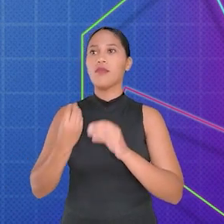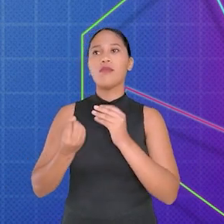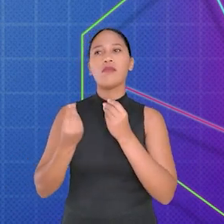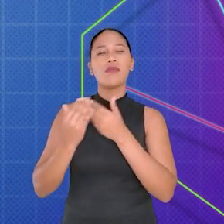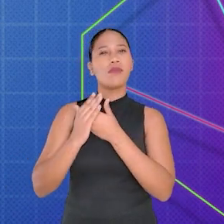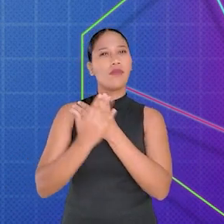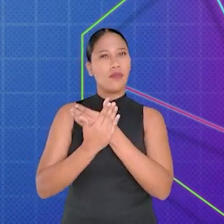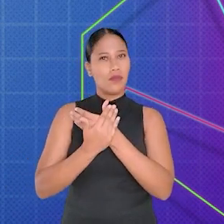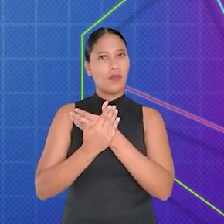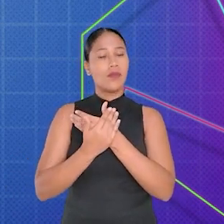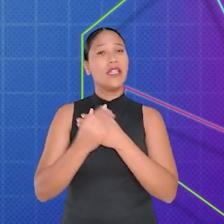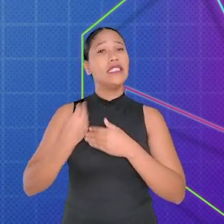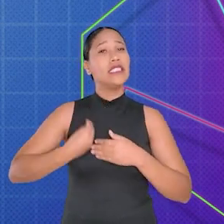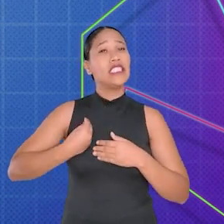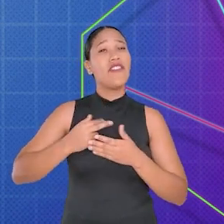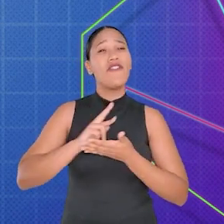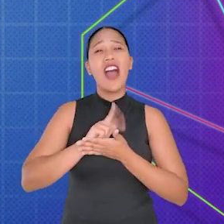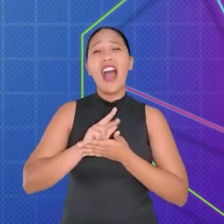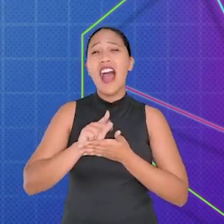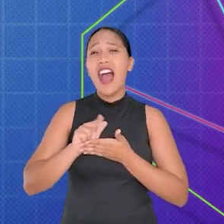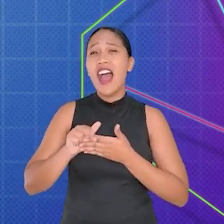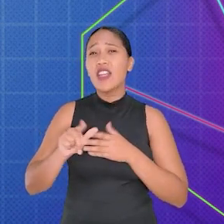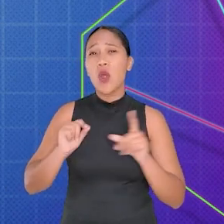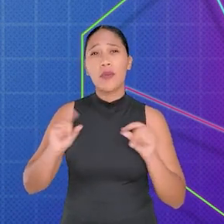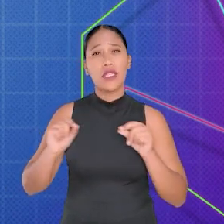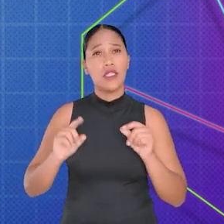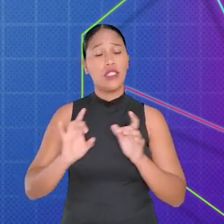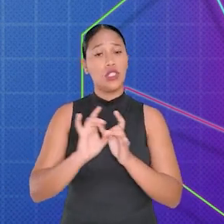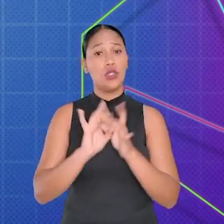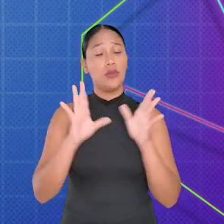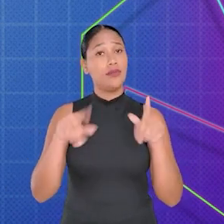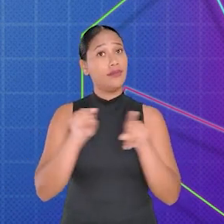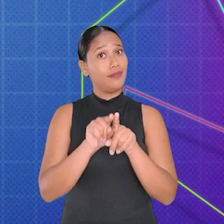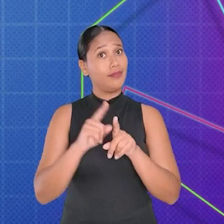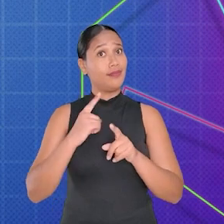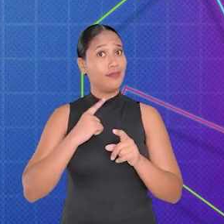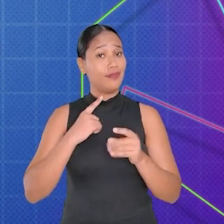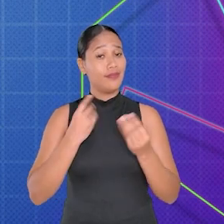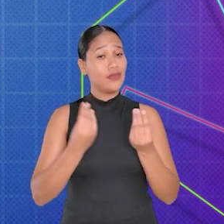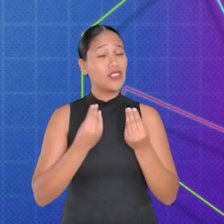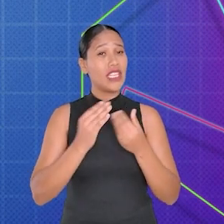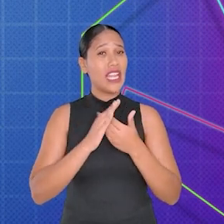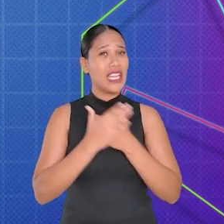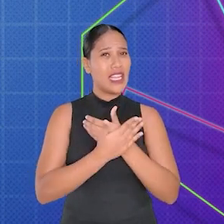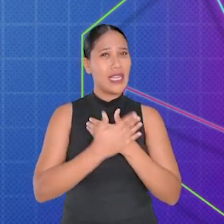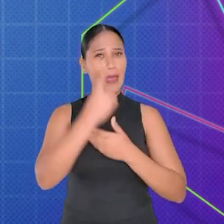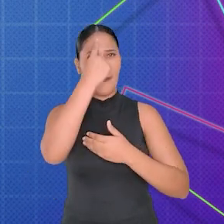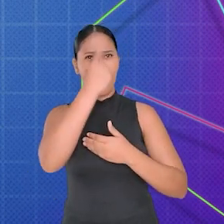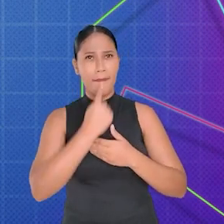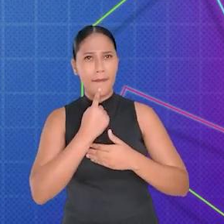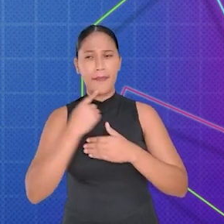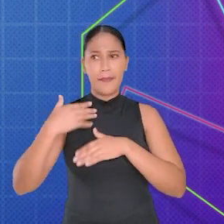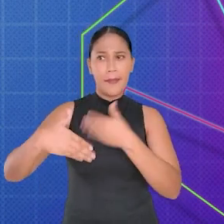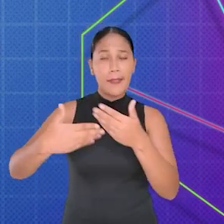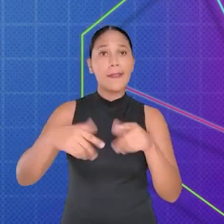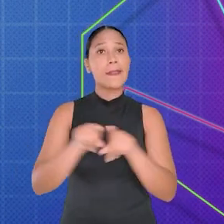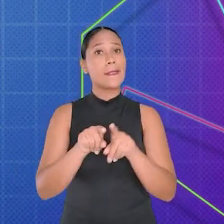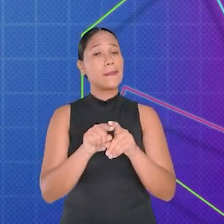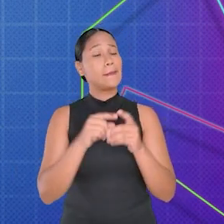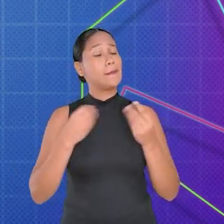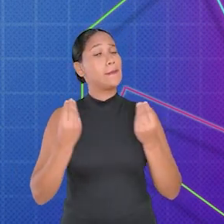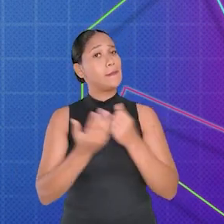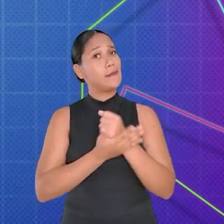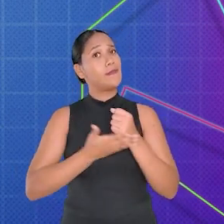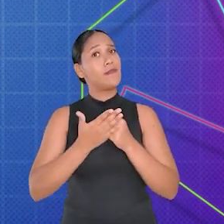disponível, incluindo textura de imagem, textura de procedimento e texturas baseadas em malha. As texturas de imagem usam